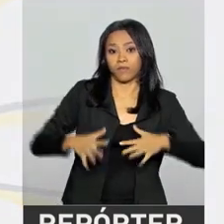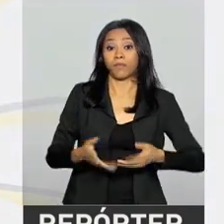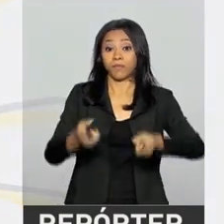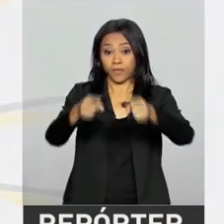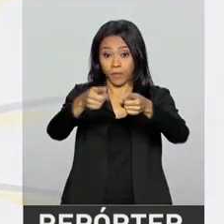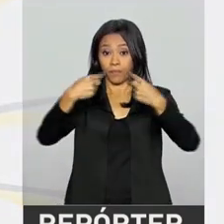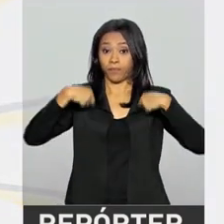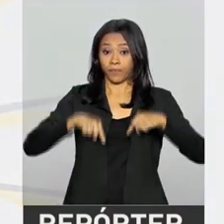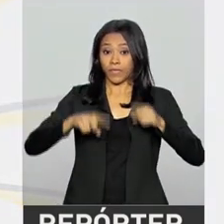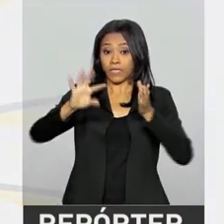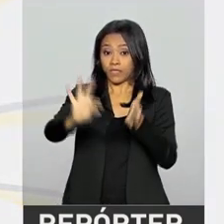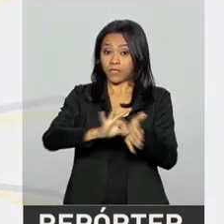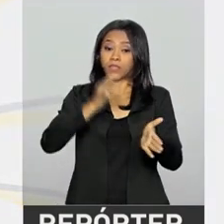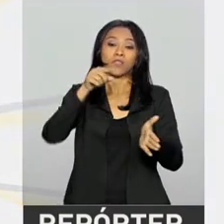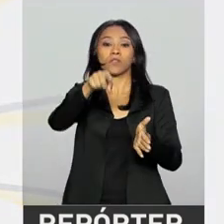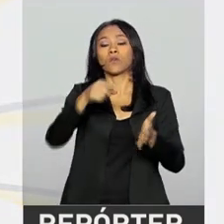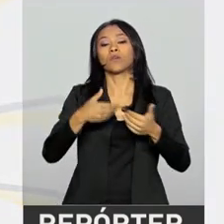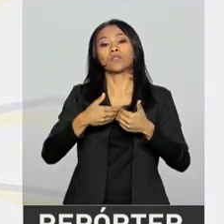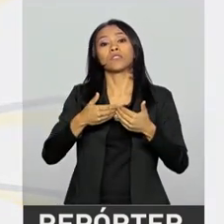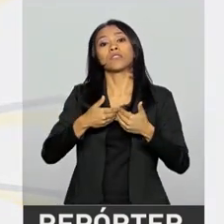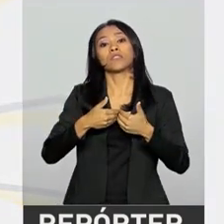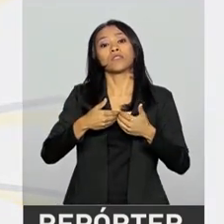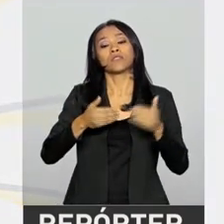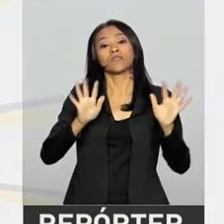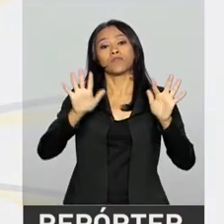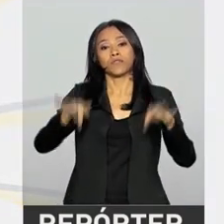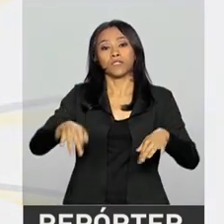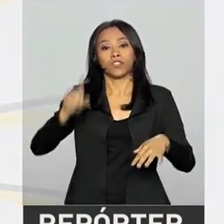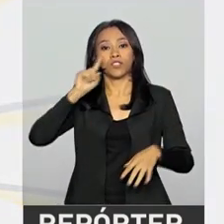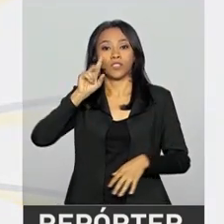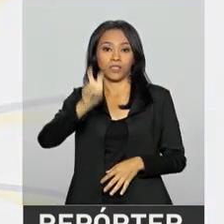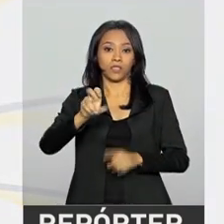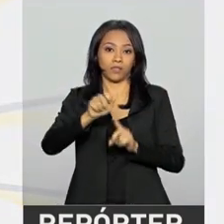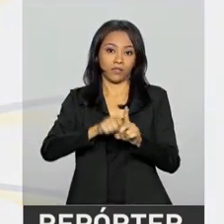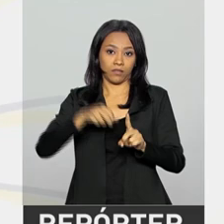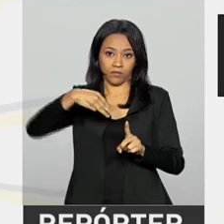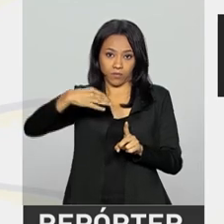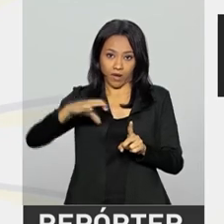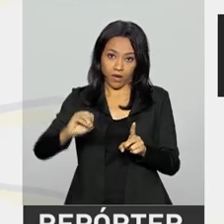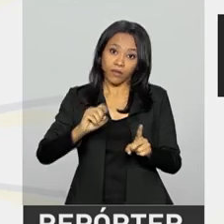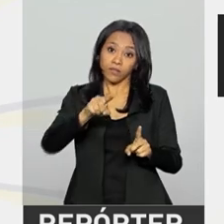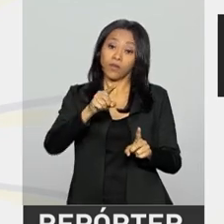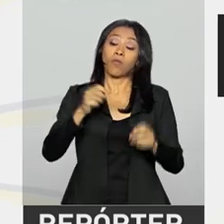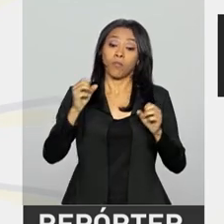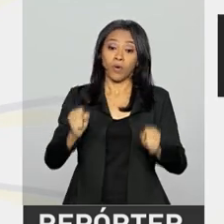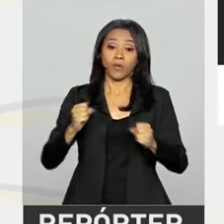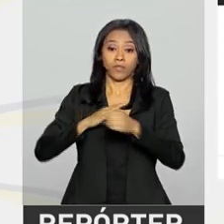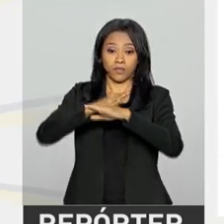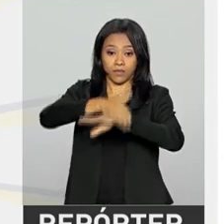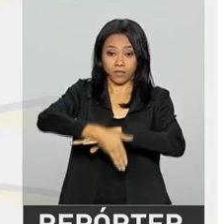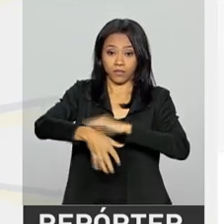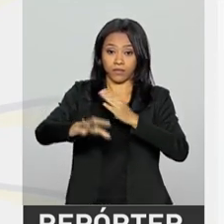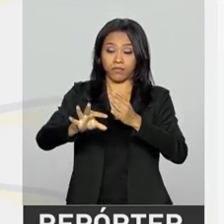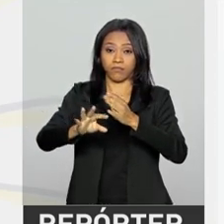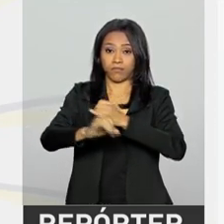para esta etapa do programa se encerra em 5 de março elas devem ser feitas no endereço